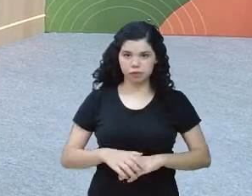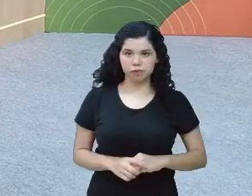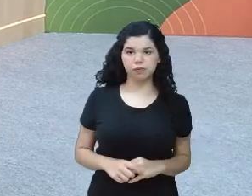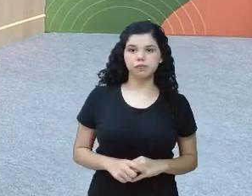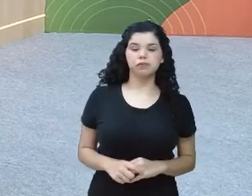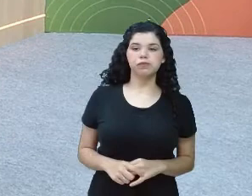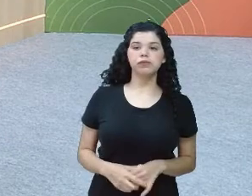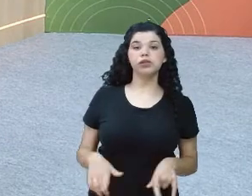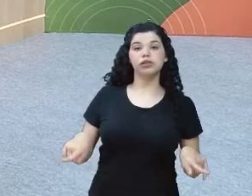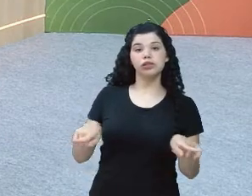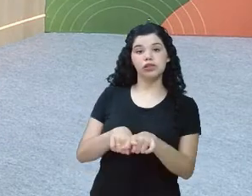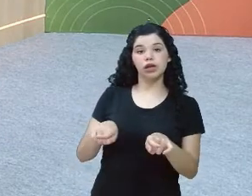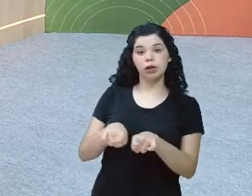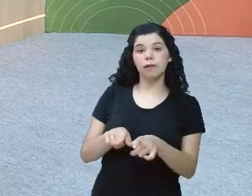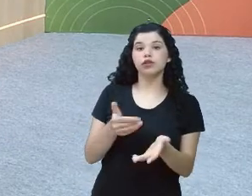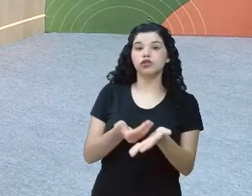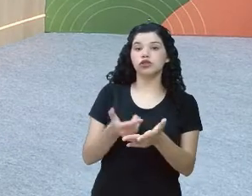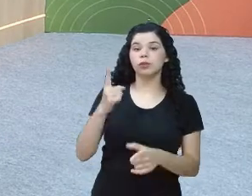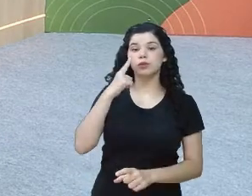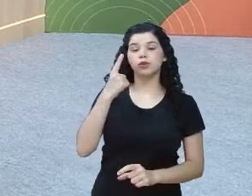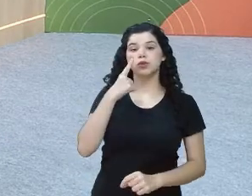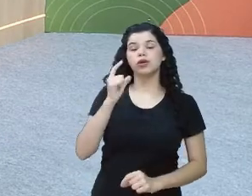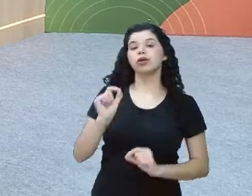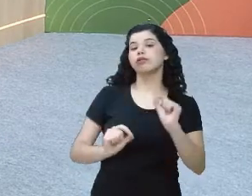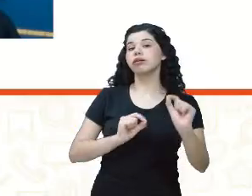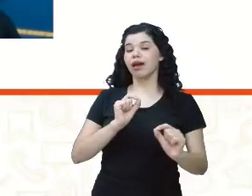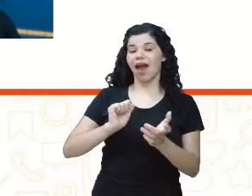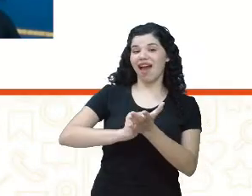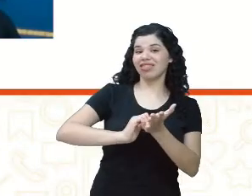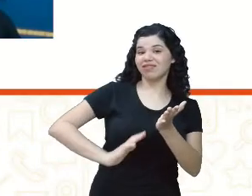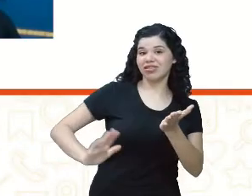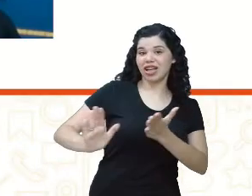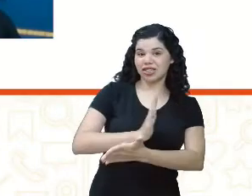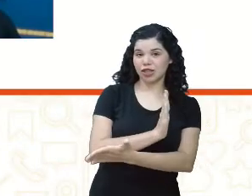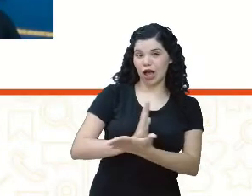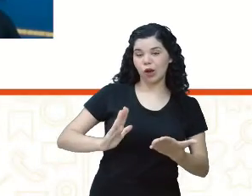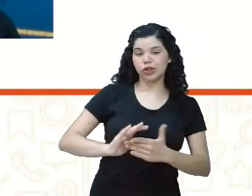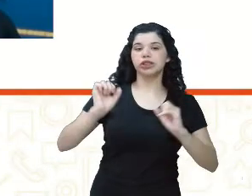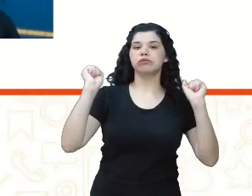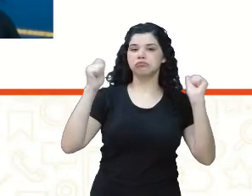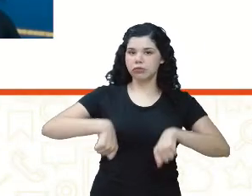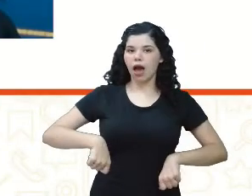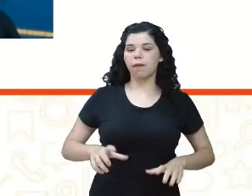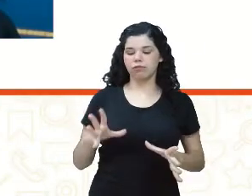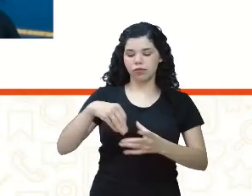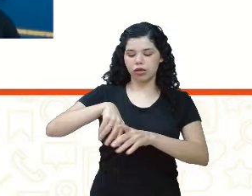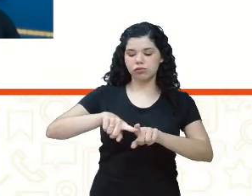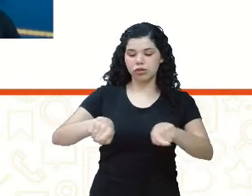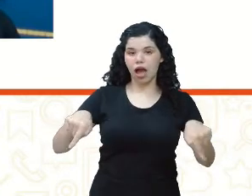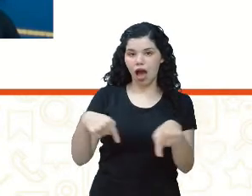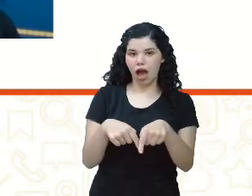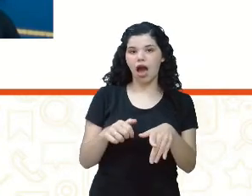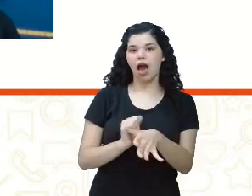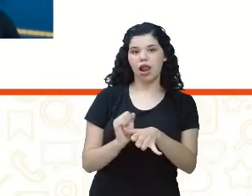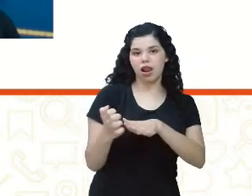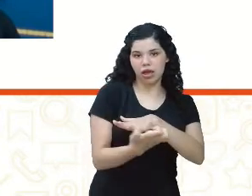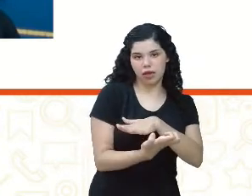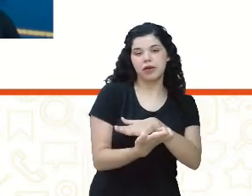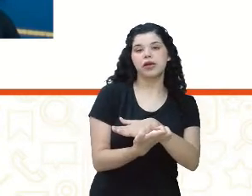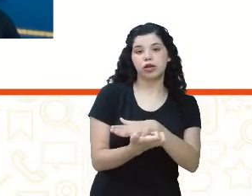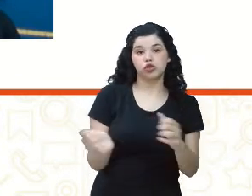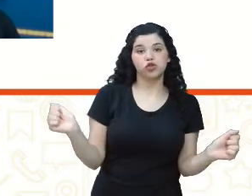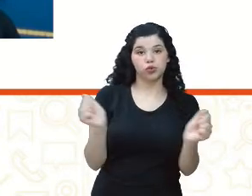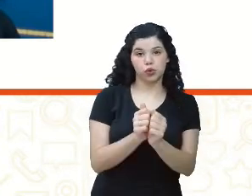Nós vimos também algumas atividades que podem ser feitas na sala de recurso com